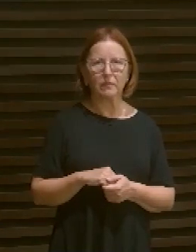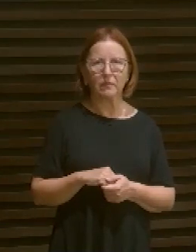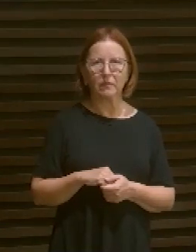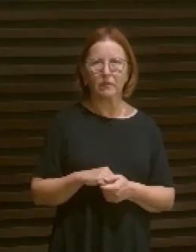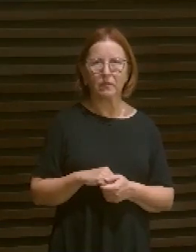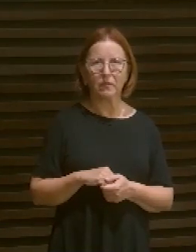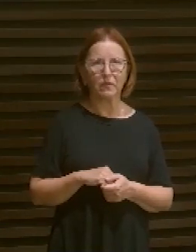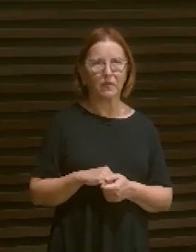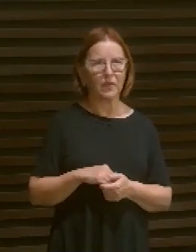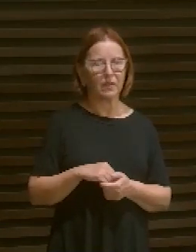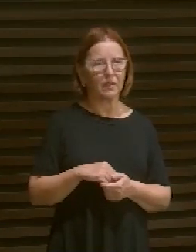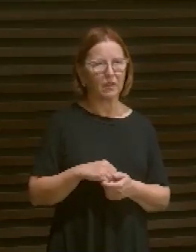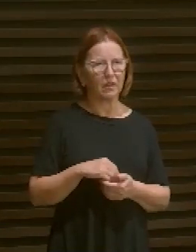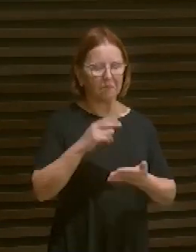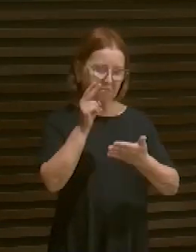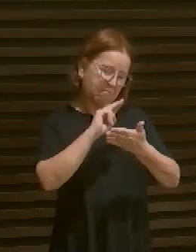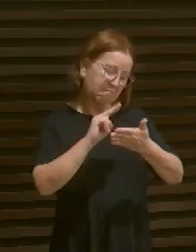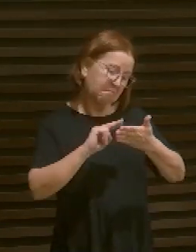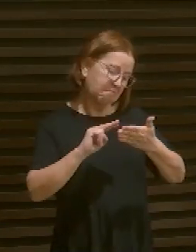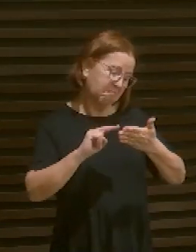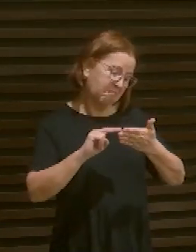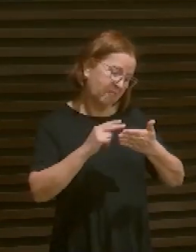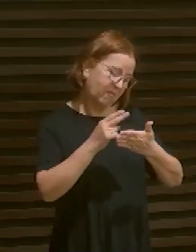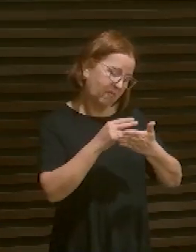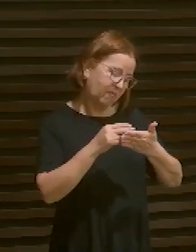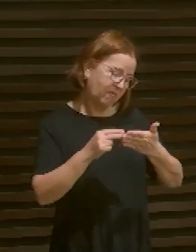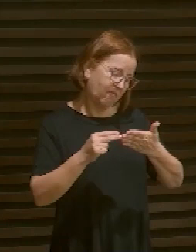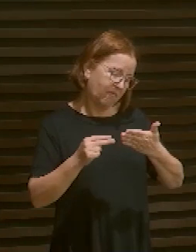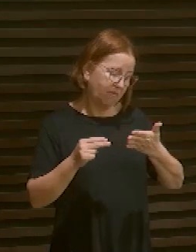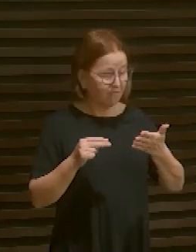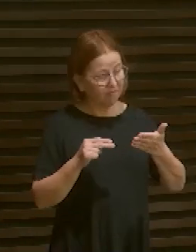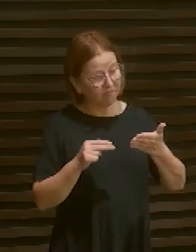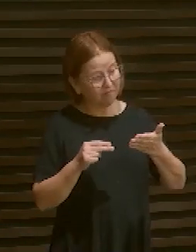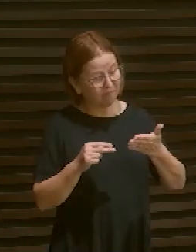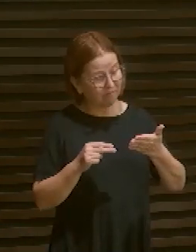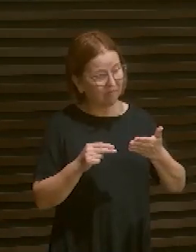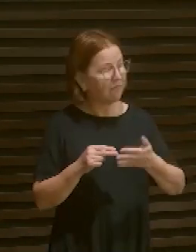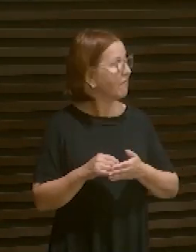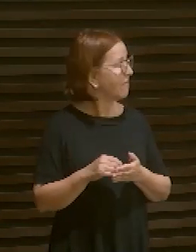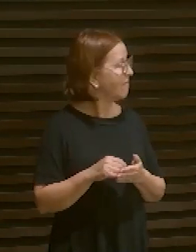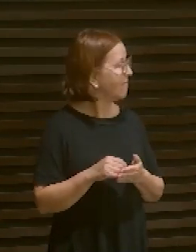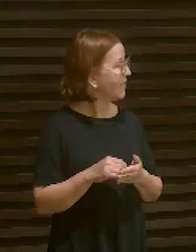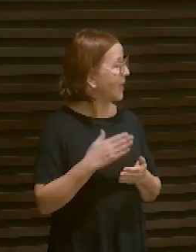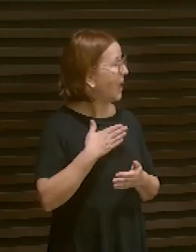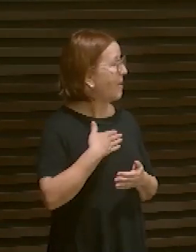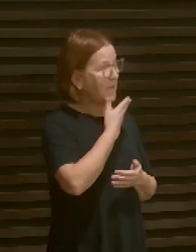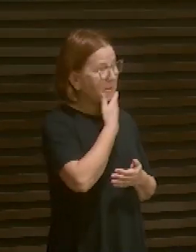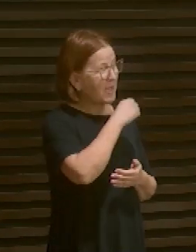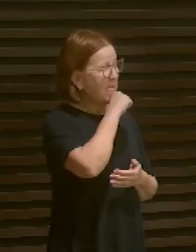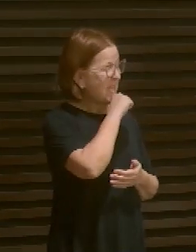olhos rapidamente do livro colorido, piscando com os olhos, disse: meu pai é o